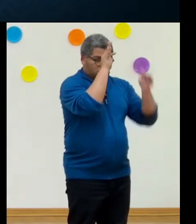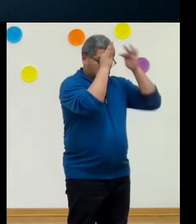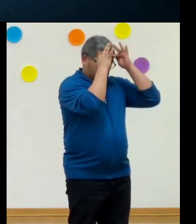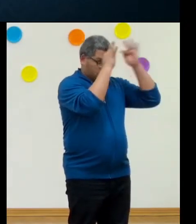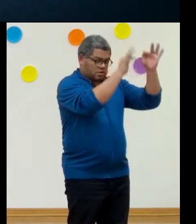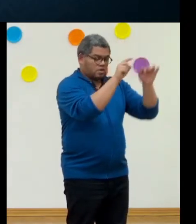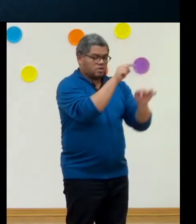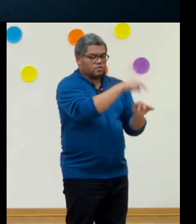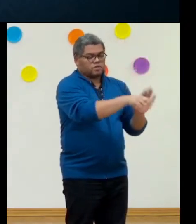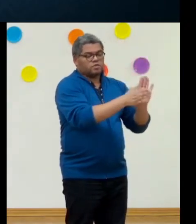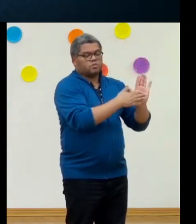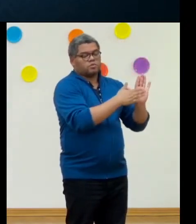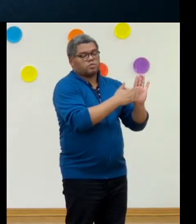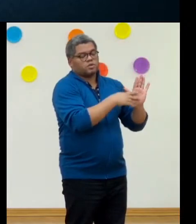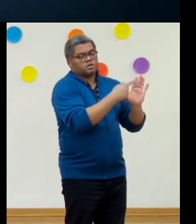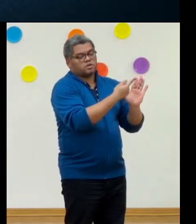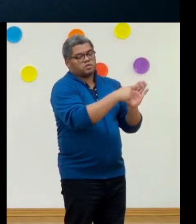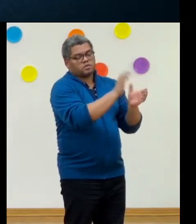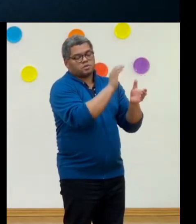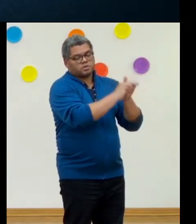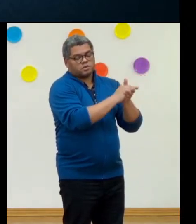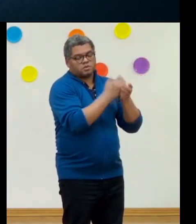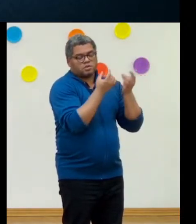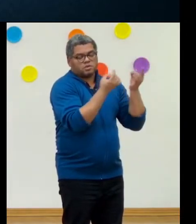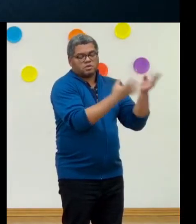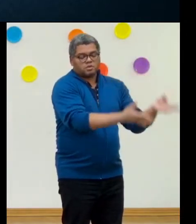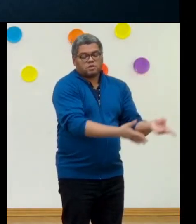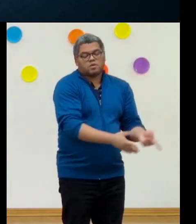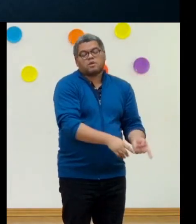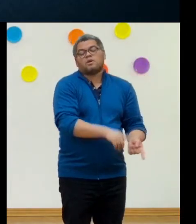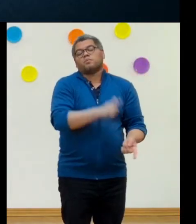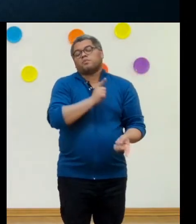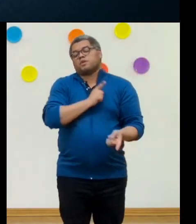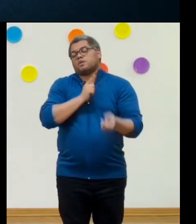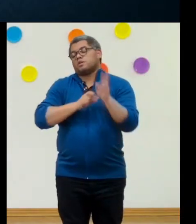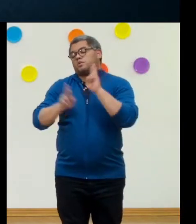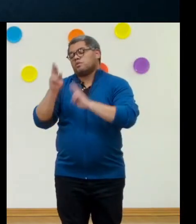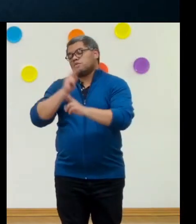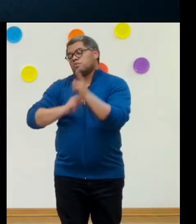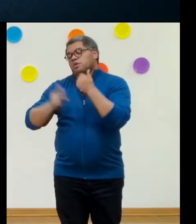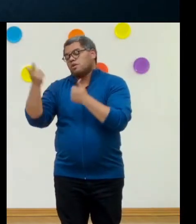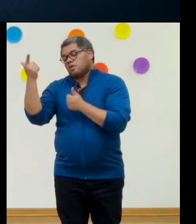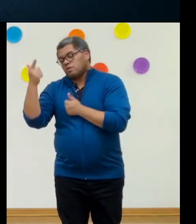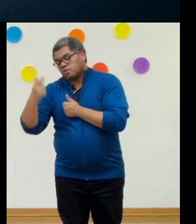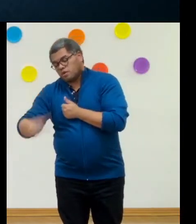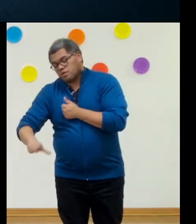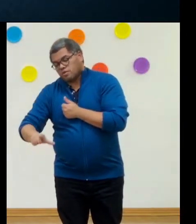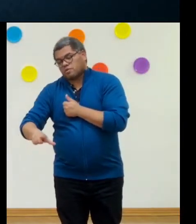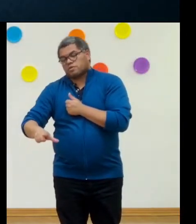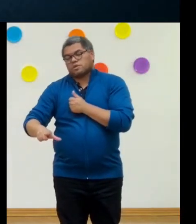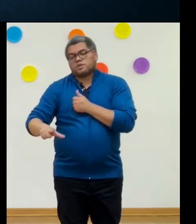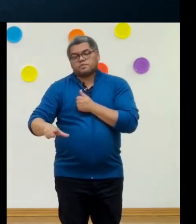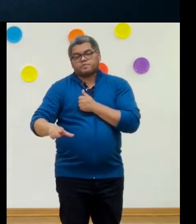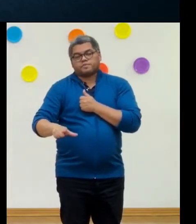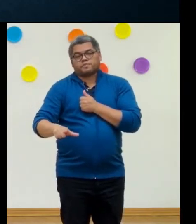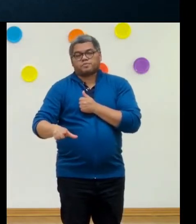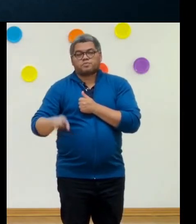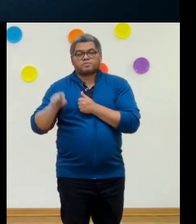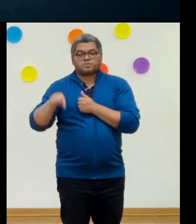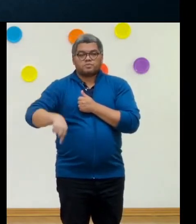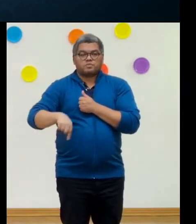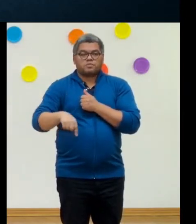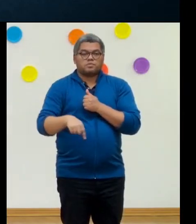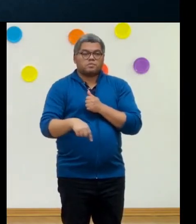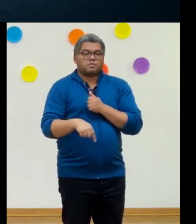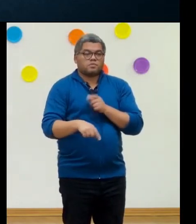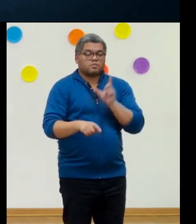cônjuge por outra relação que é fora da relação de aliança. A expressão adultério vem